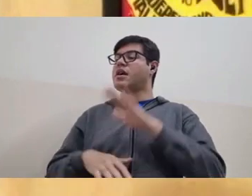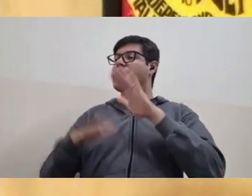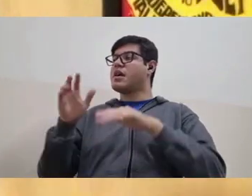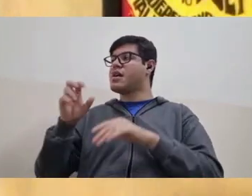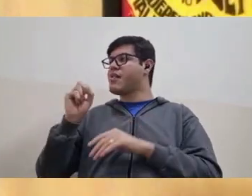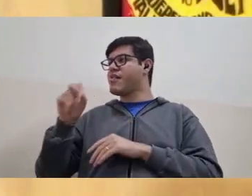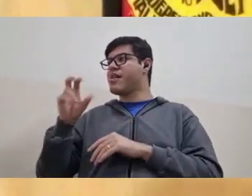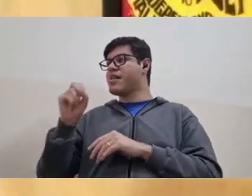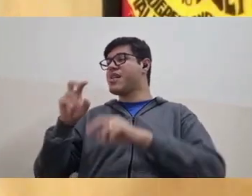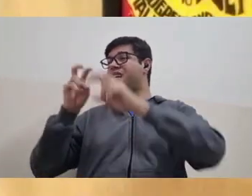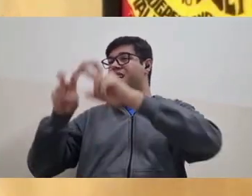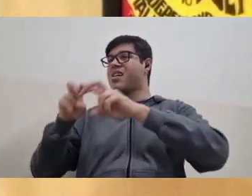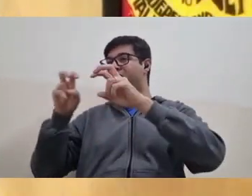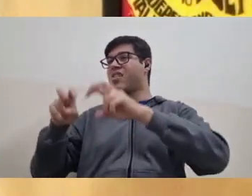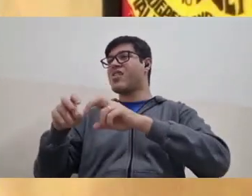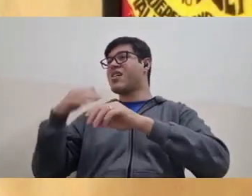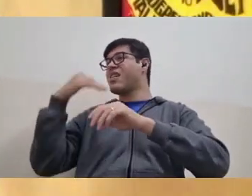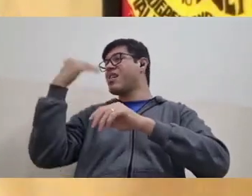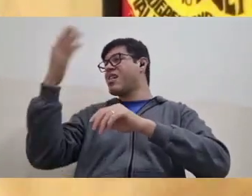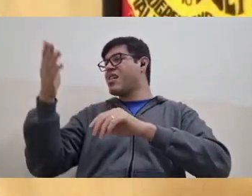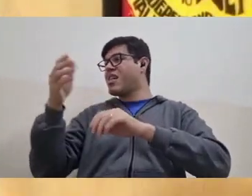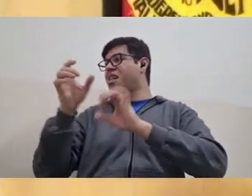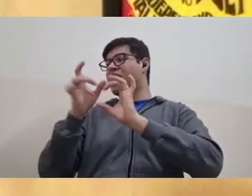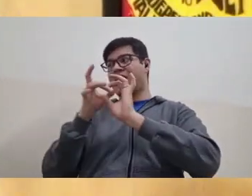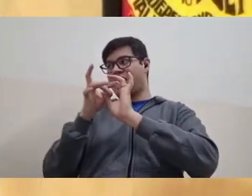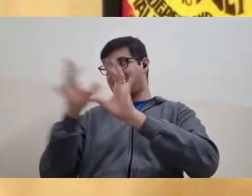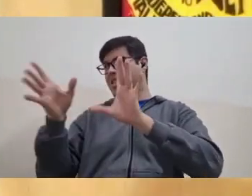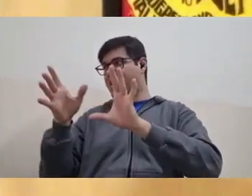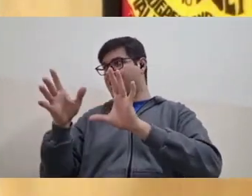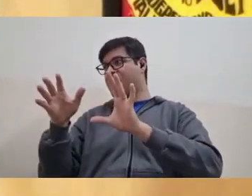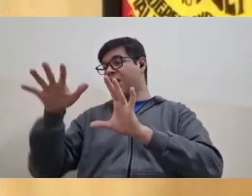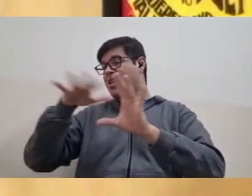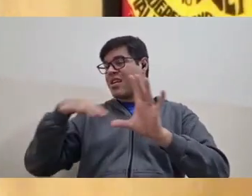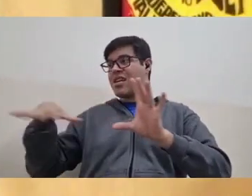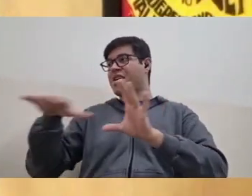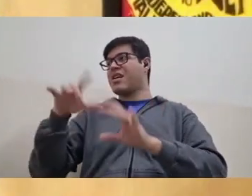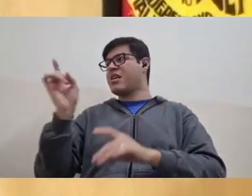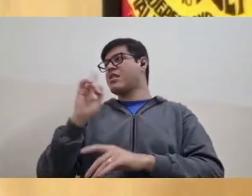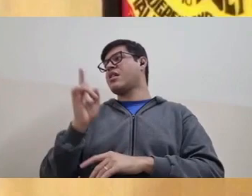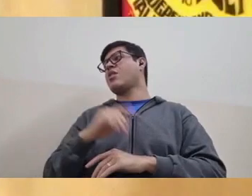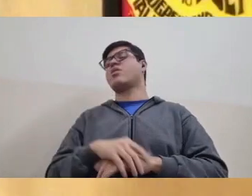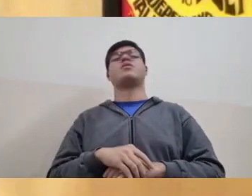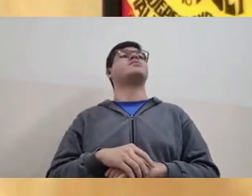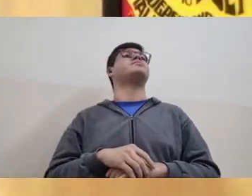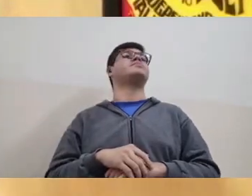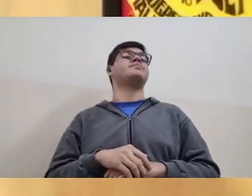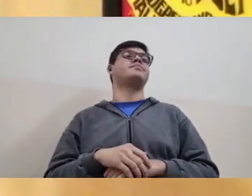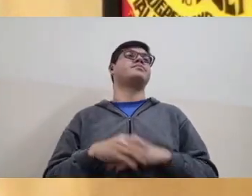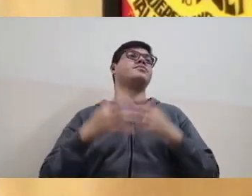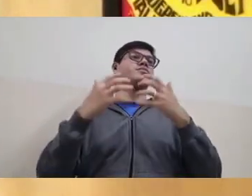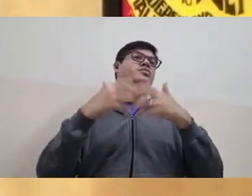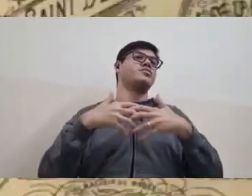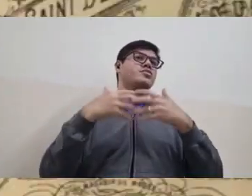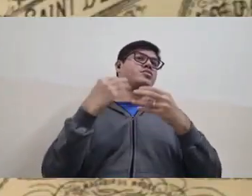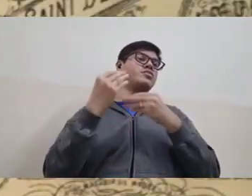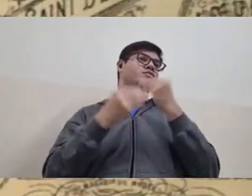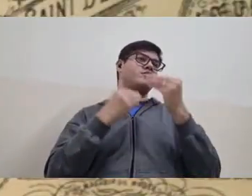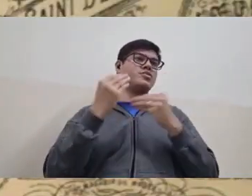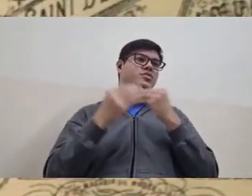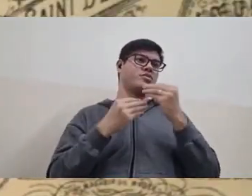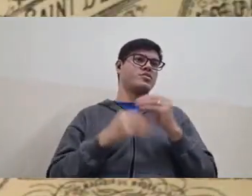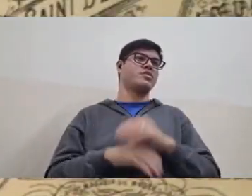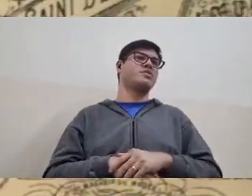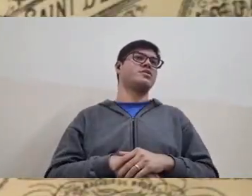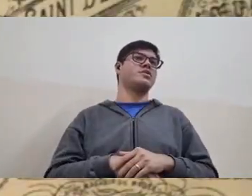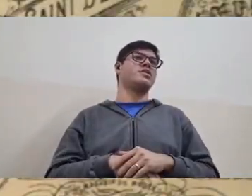os agricultores usam, normal isso. Exatamente. É liberado para eles. Agora, para o meio urbano, não? Isso. Como funciona isso,